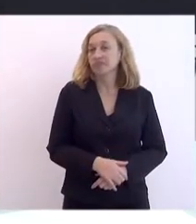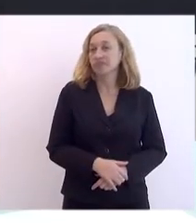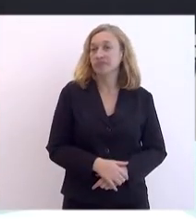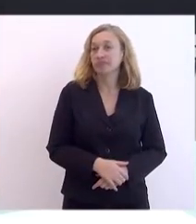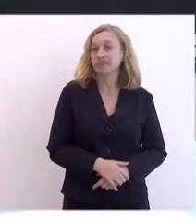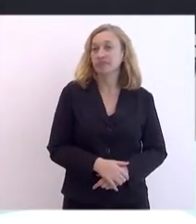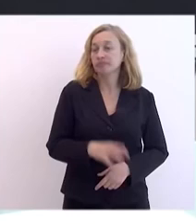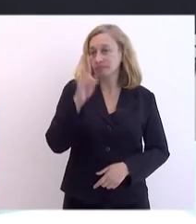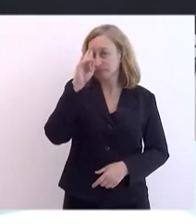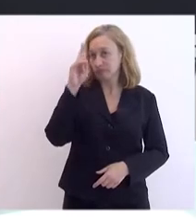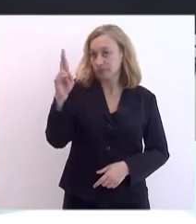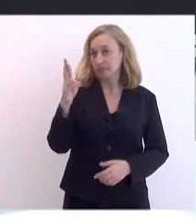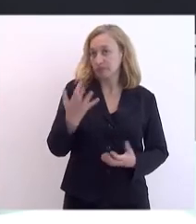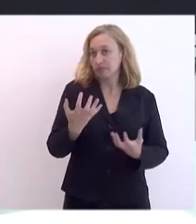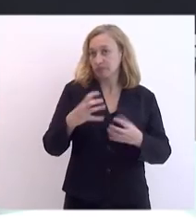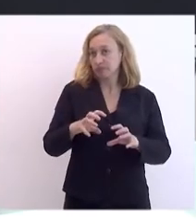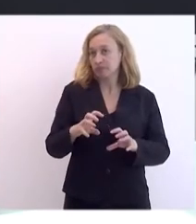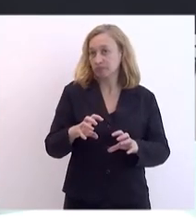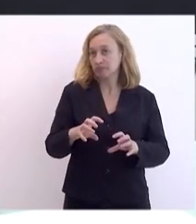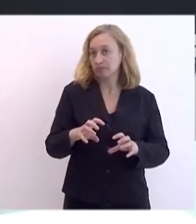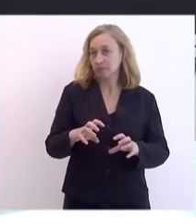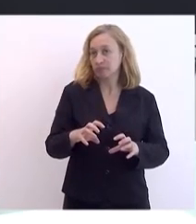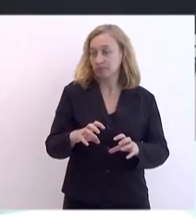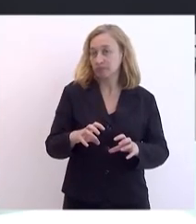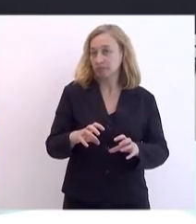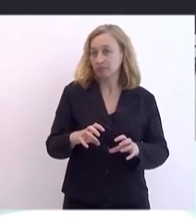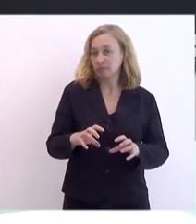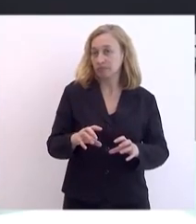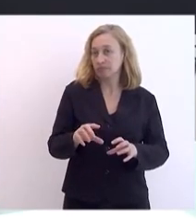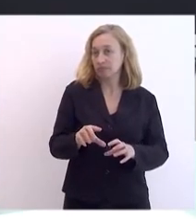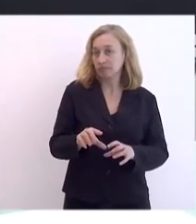o senhor querer adiar a decisão.